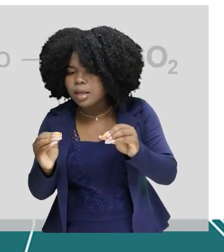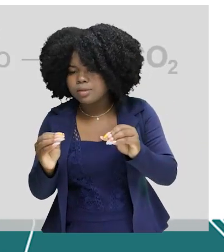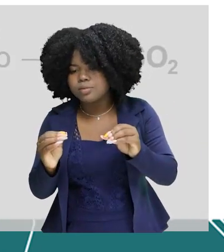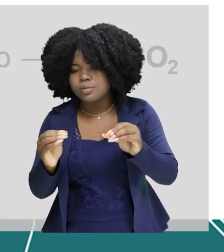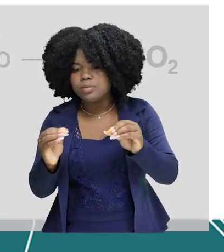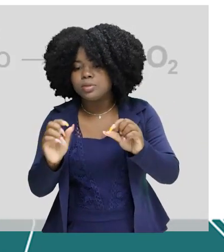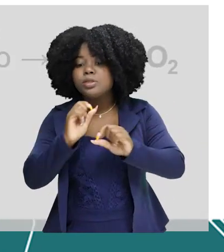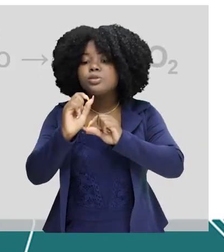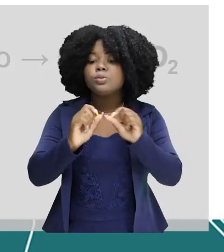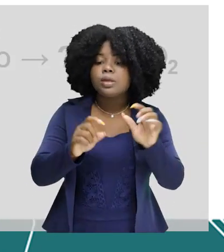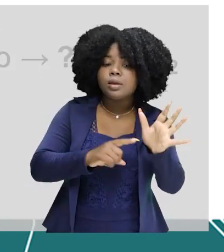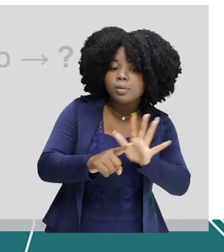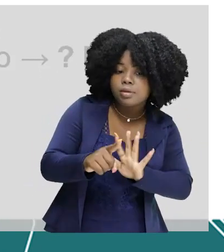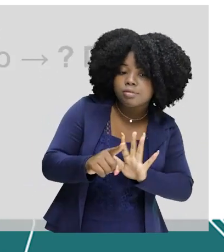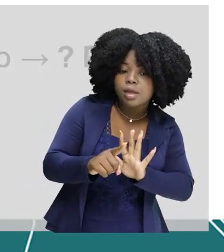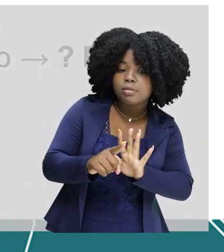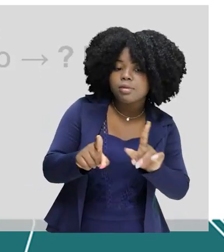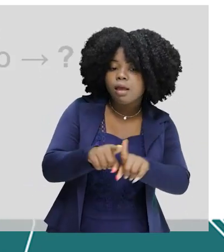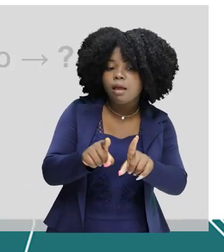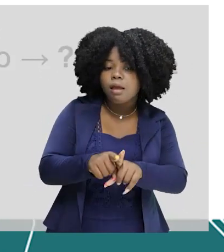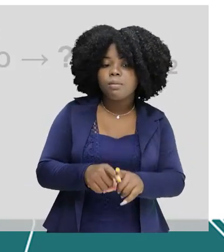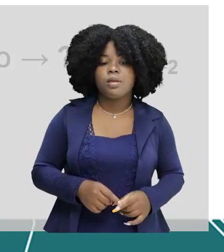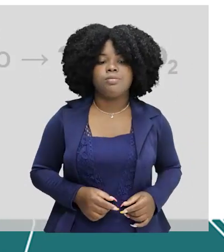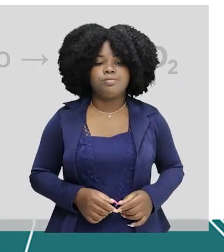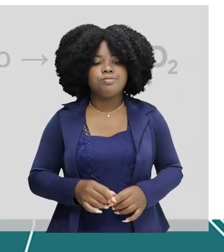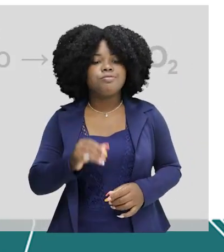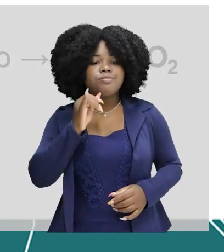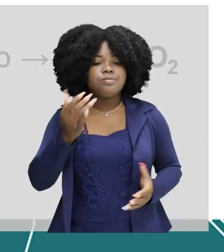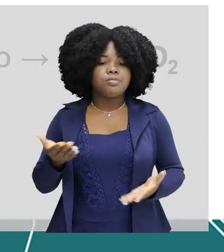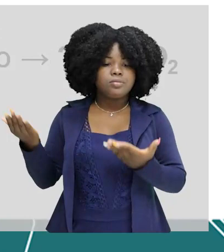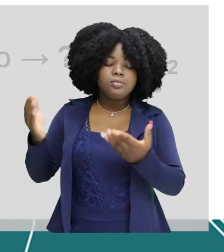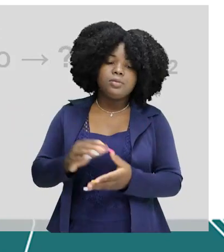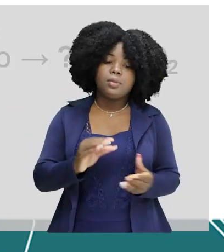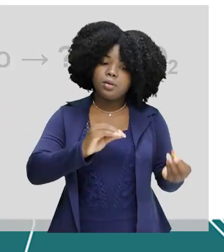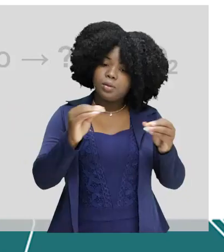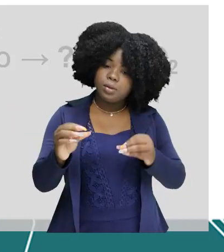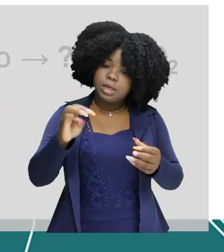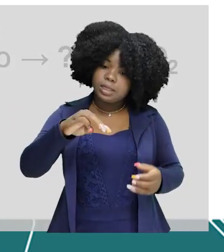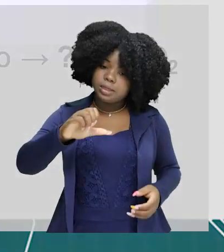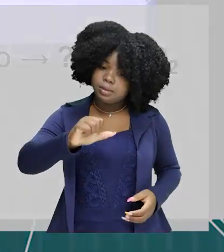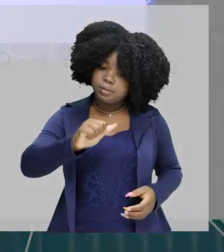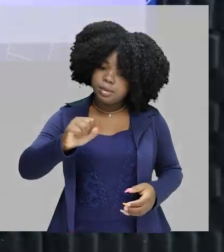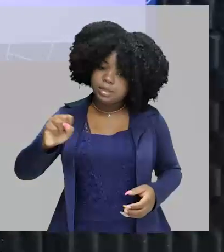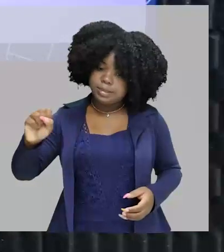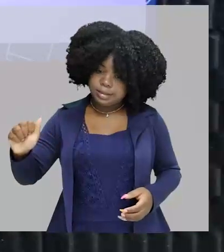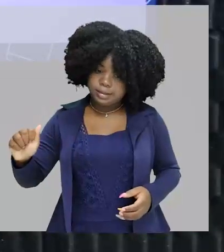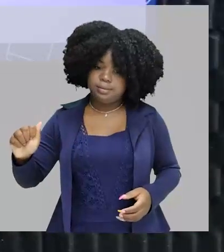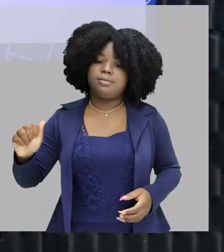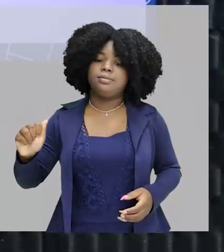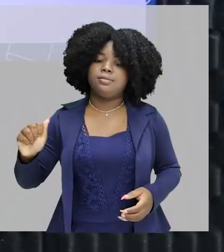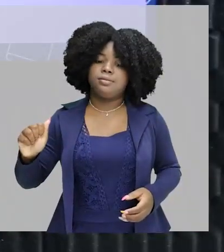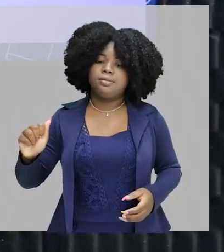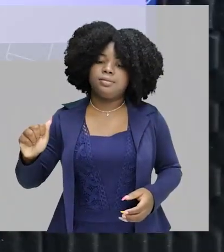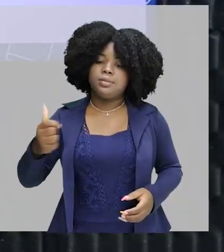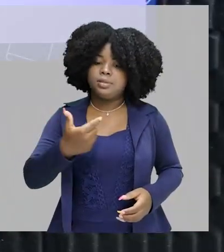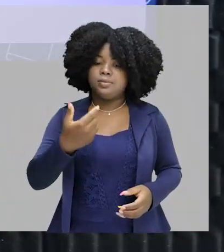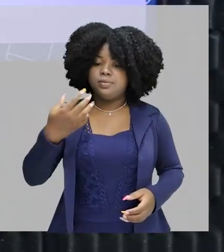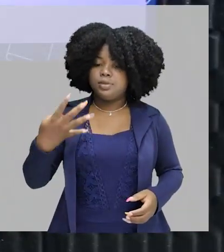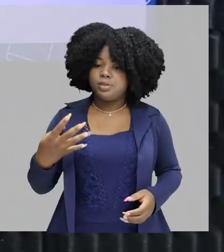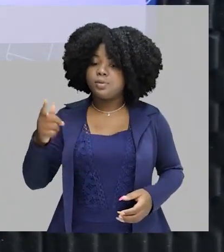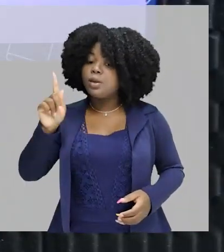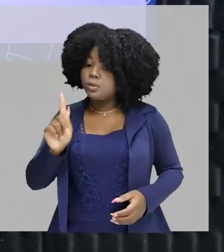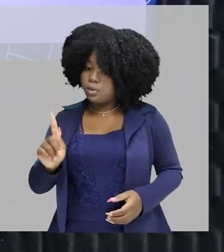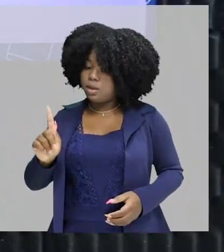certo? Então, olha só, é dada a massa de oxigênio que irá reagir, 24 gramas